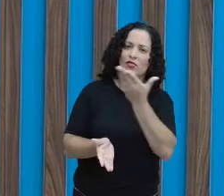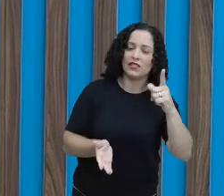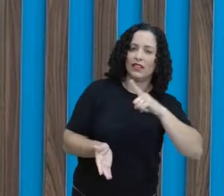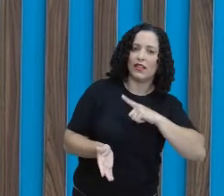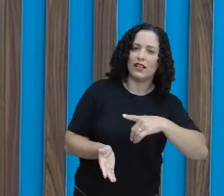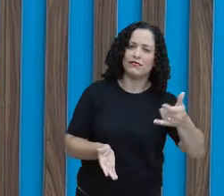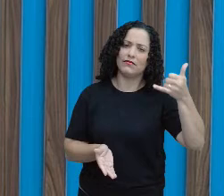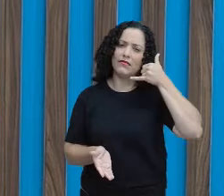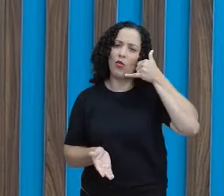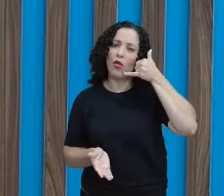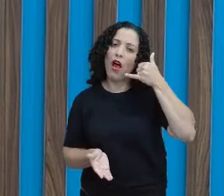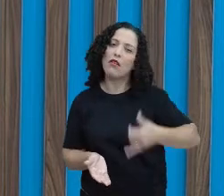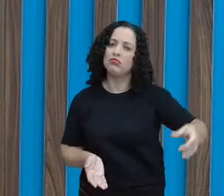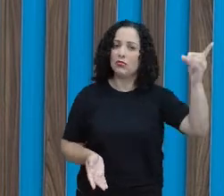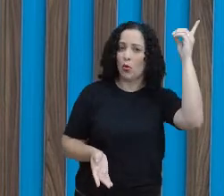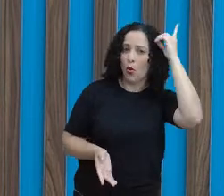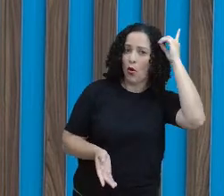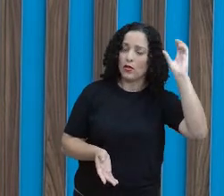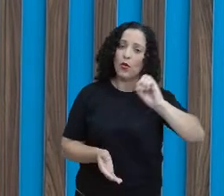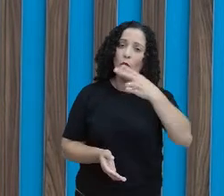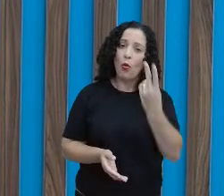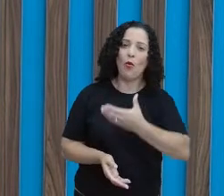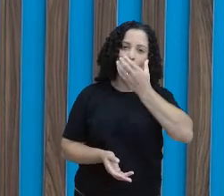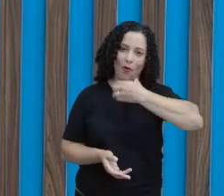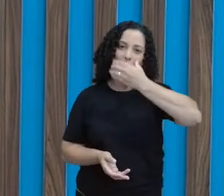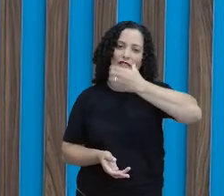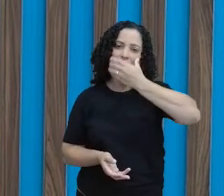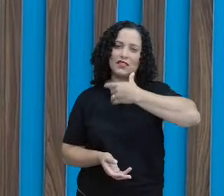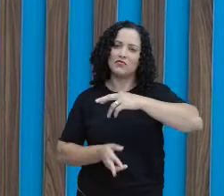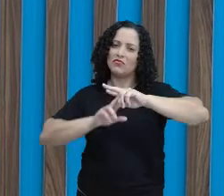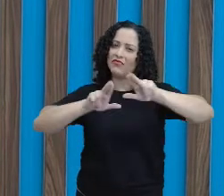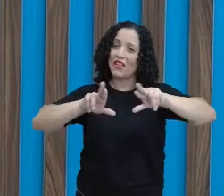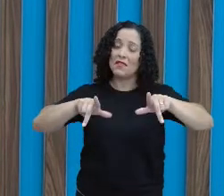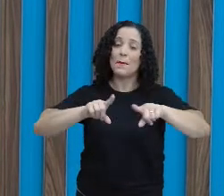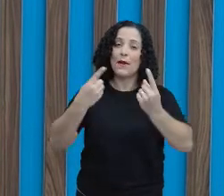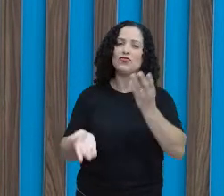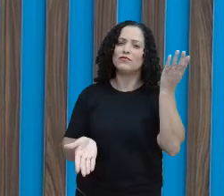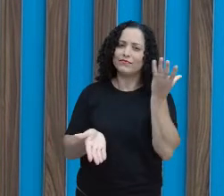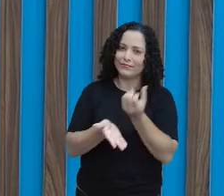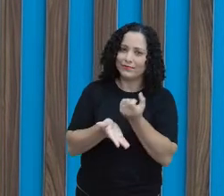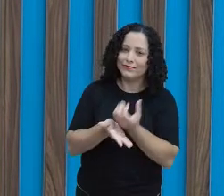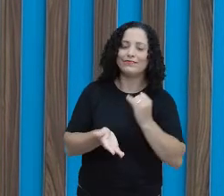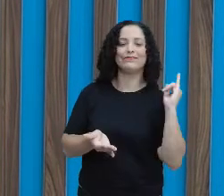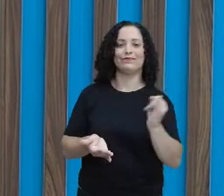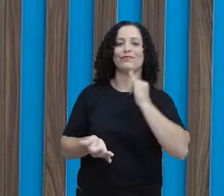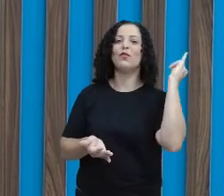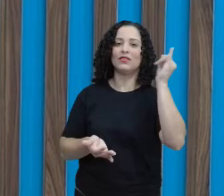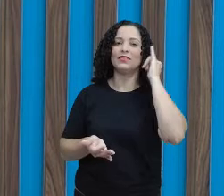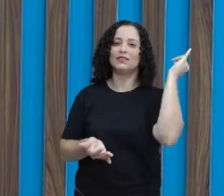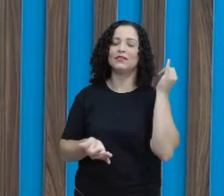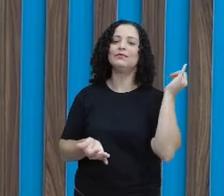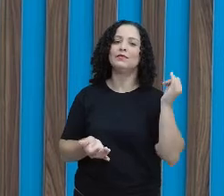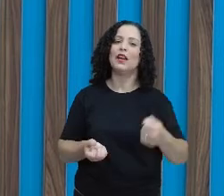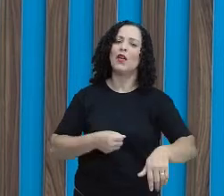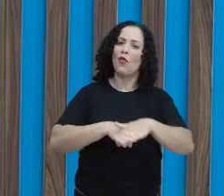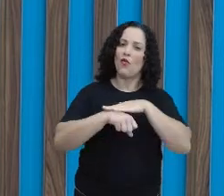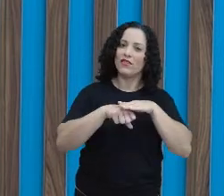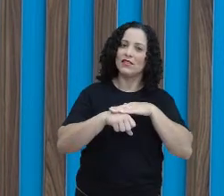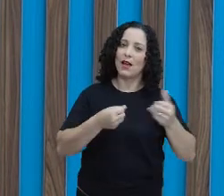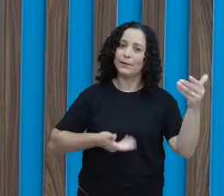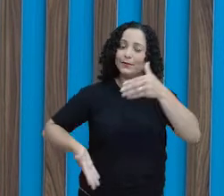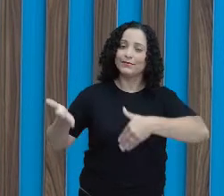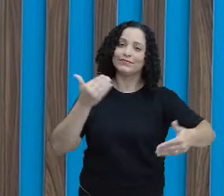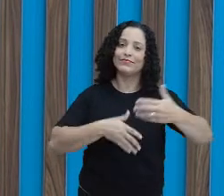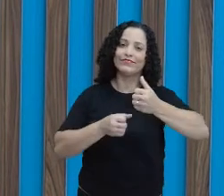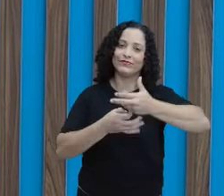o iOS como quem tem Android. É muito importante, gente, vocês baixarem esse aplicativo para a gente poder conversar aqui.